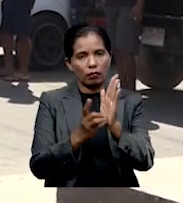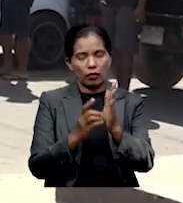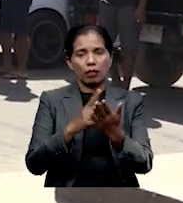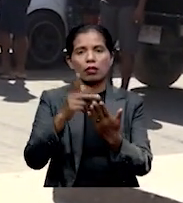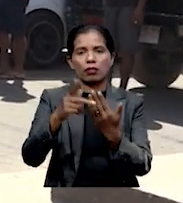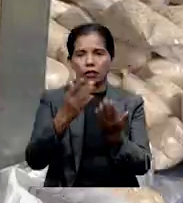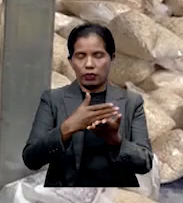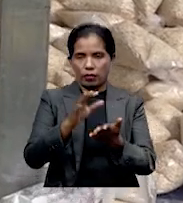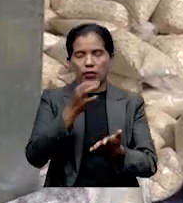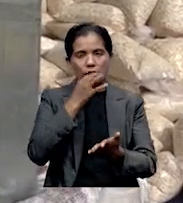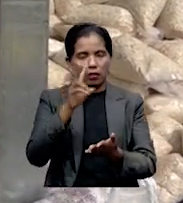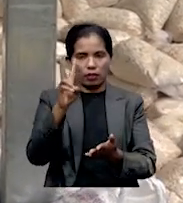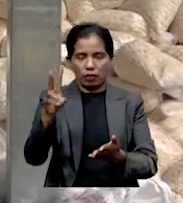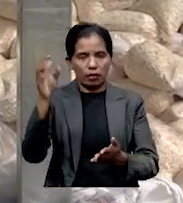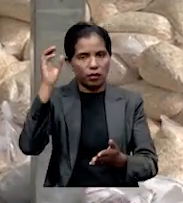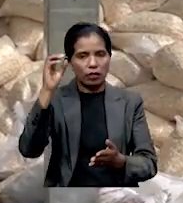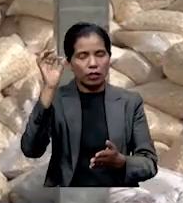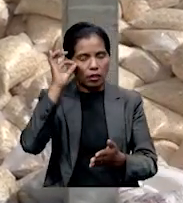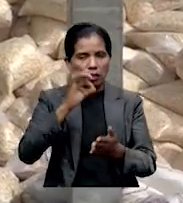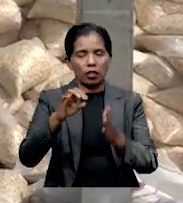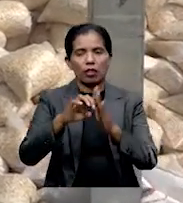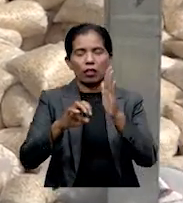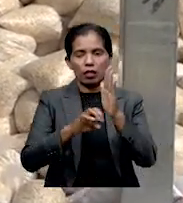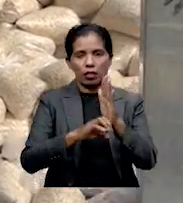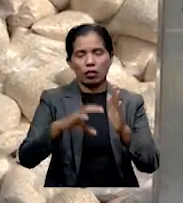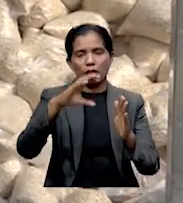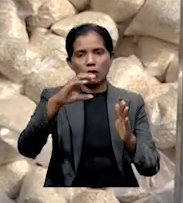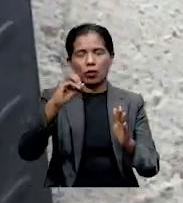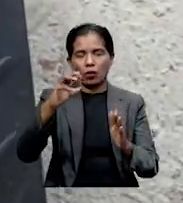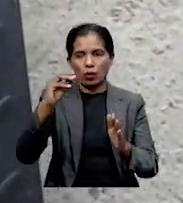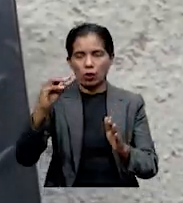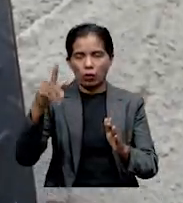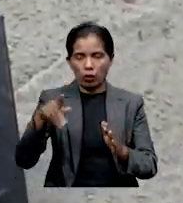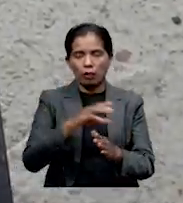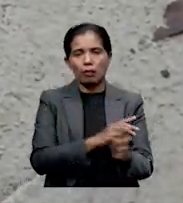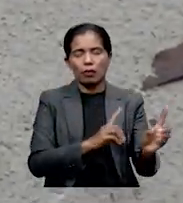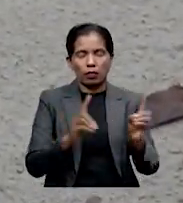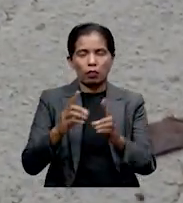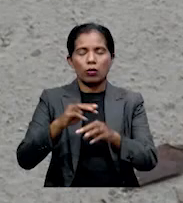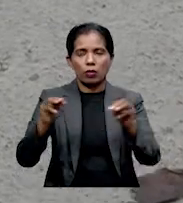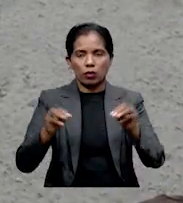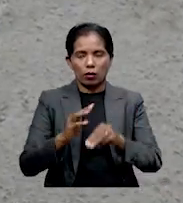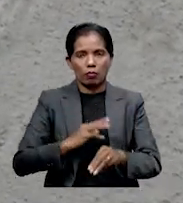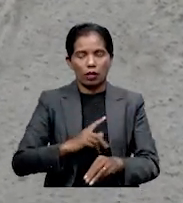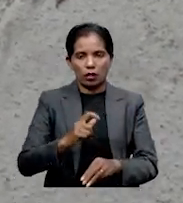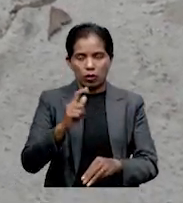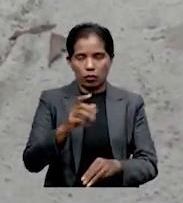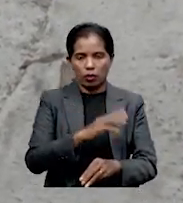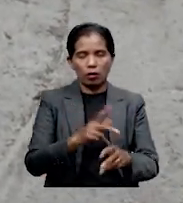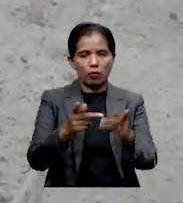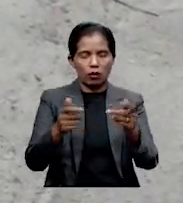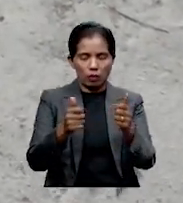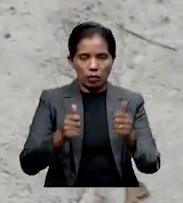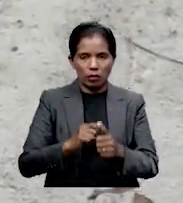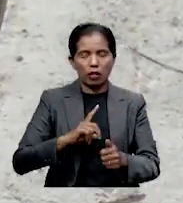básica fase da rua, Secretário Estado Cooperativa implementa ona em município Lima Hanesan, município Manatuto, posto administrativo